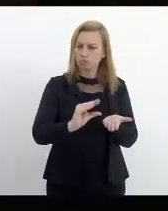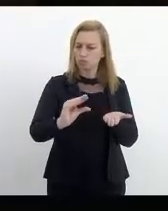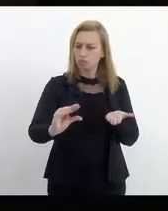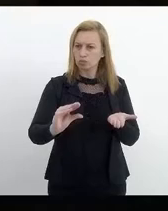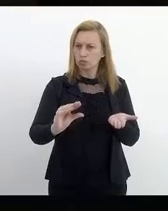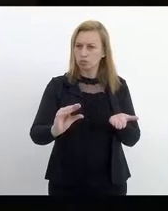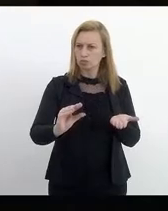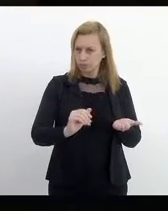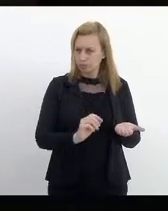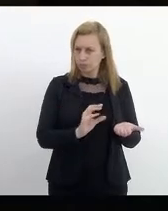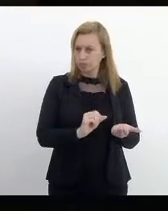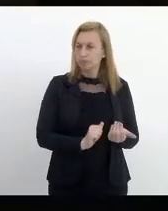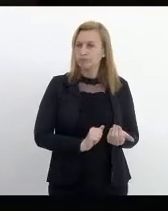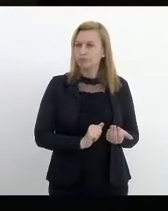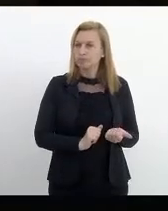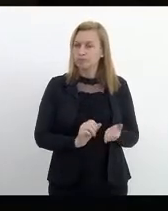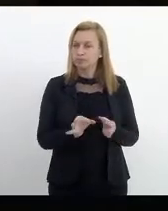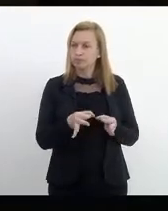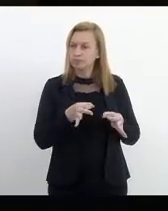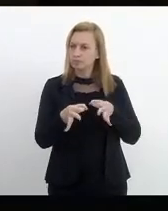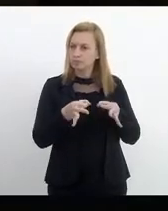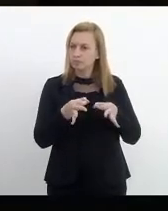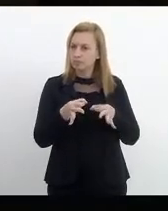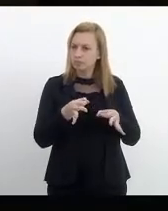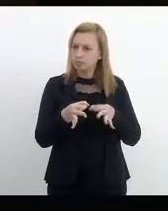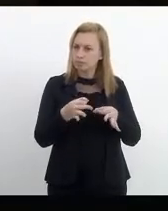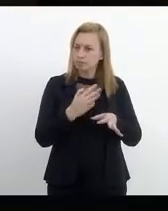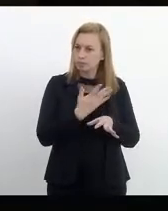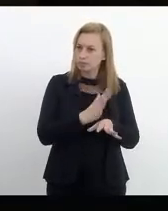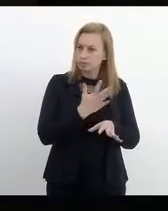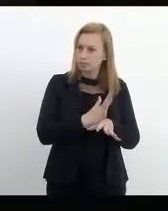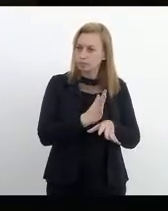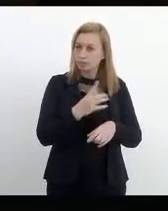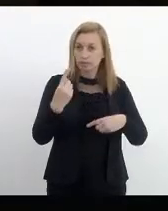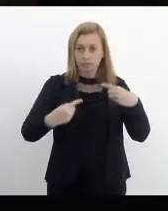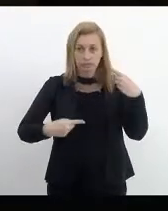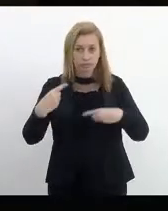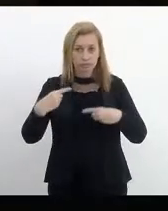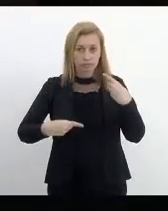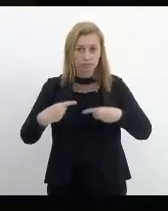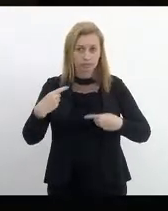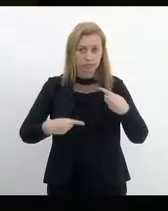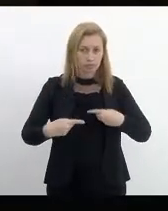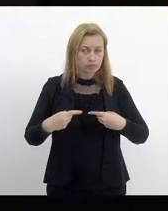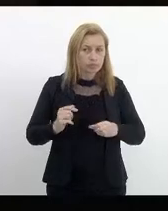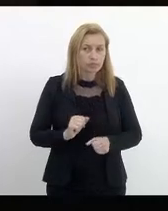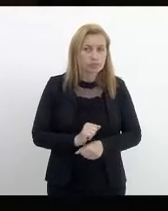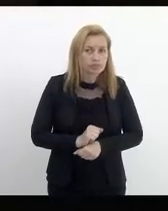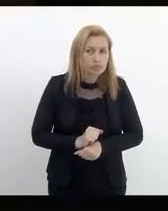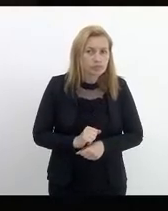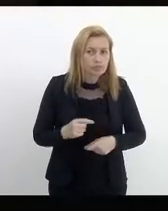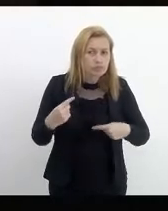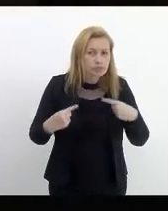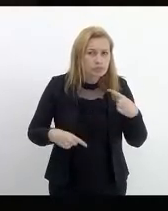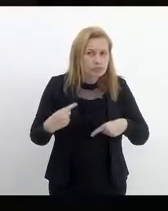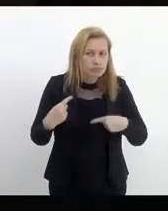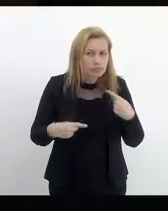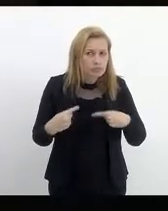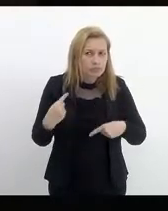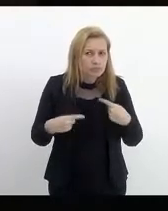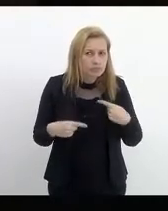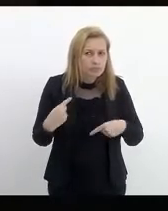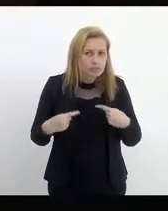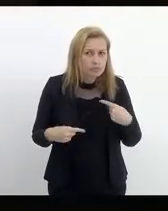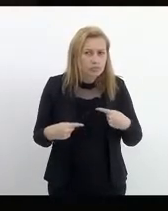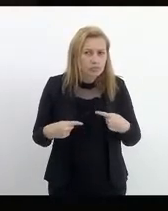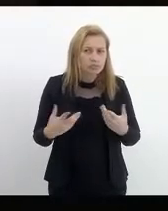executar o colocar em prática tal política que é seja política de caráter